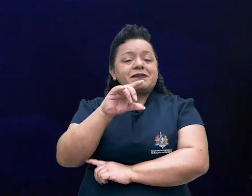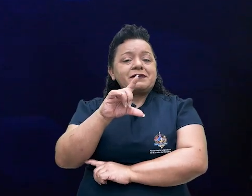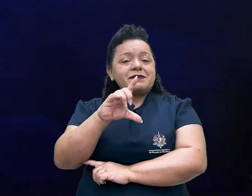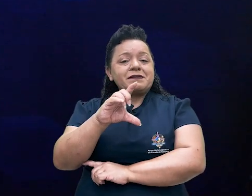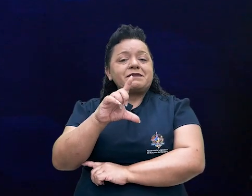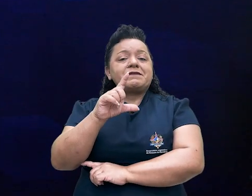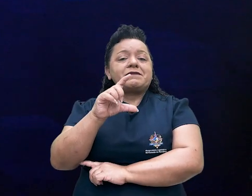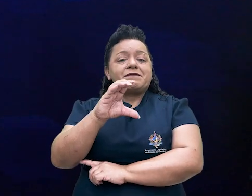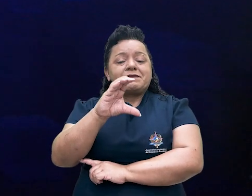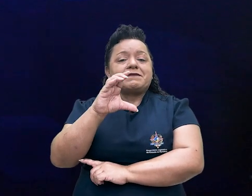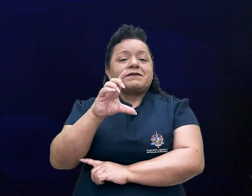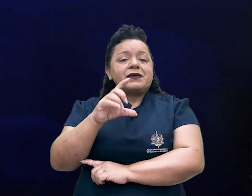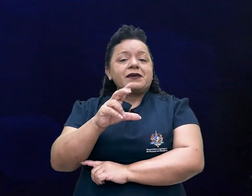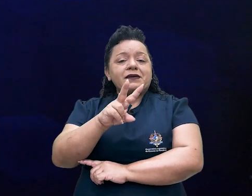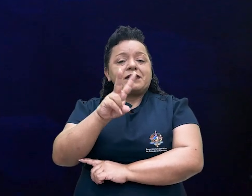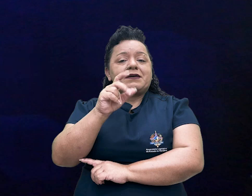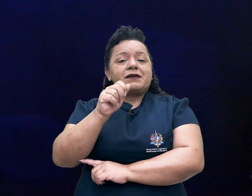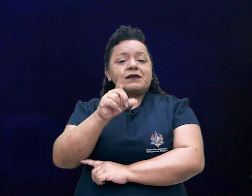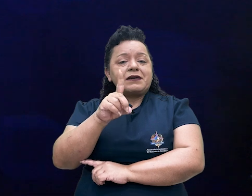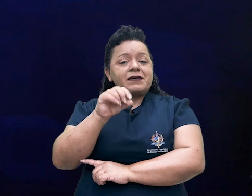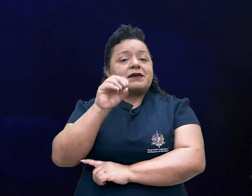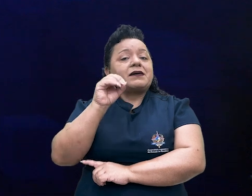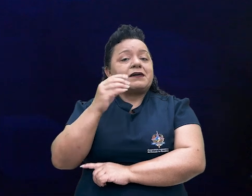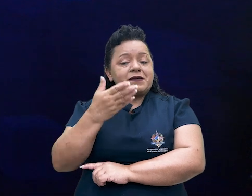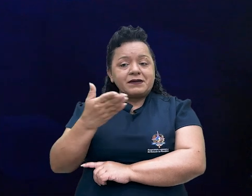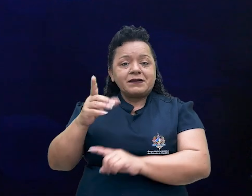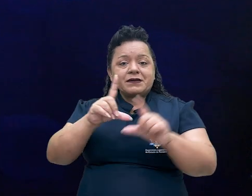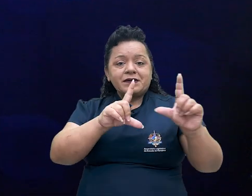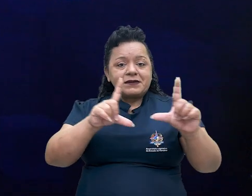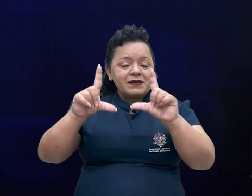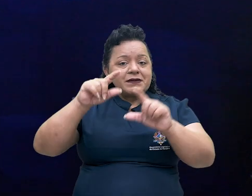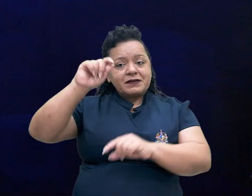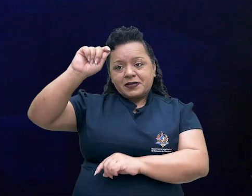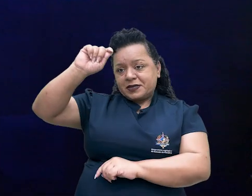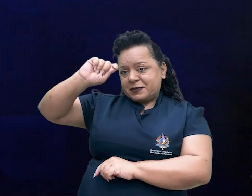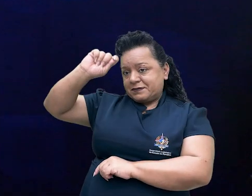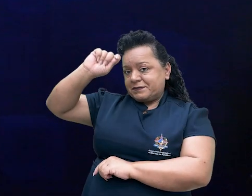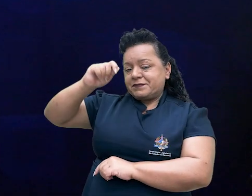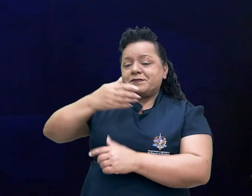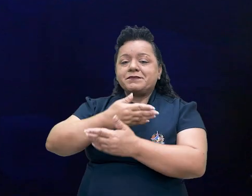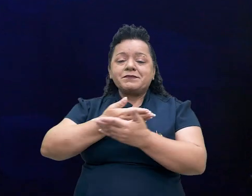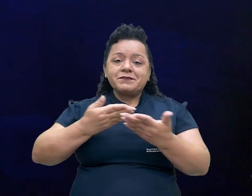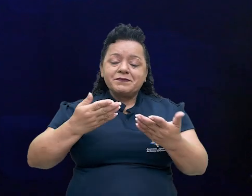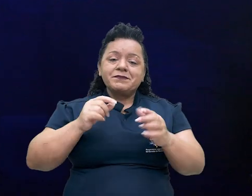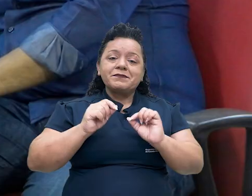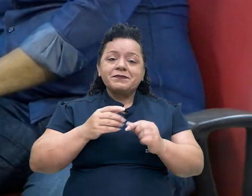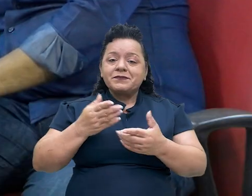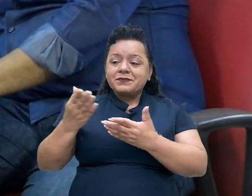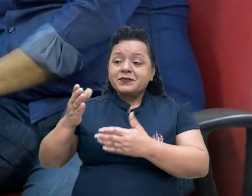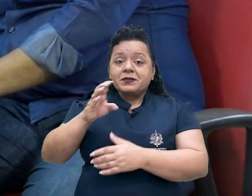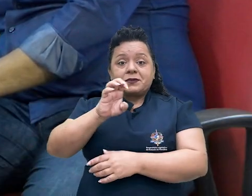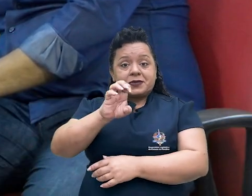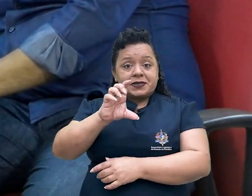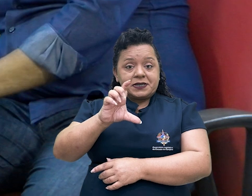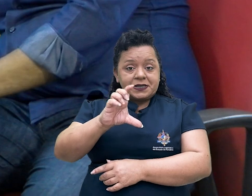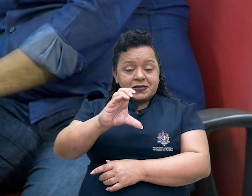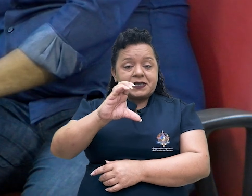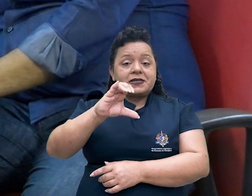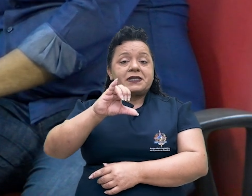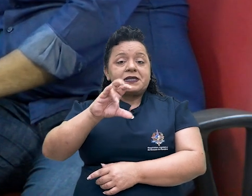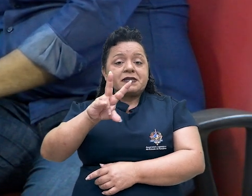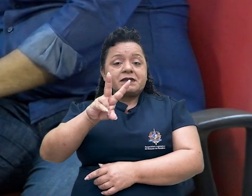né seja bem-vindo esvaldo aqui no estúdio é esse jovem bonito que aparece aí no vídeo ó de boné Esse é o esvaldo